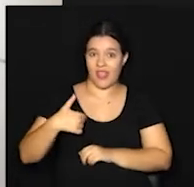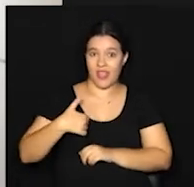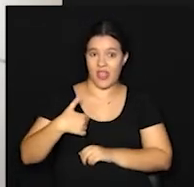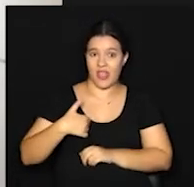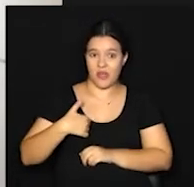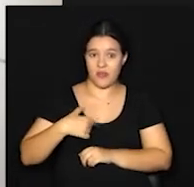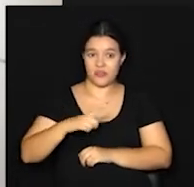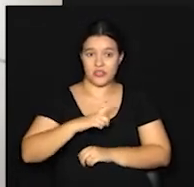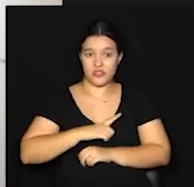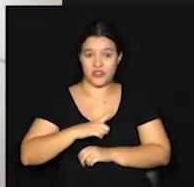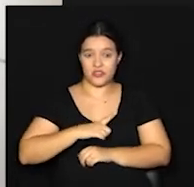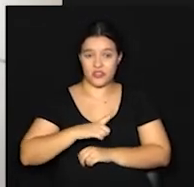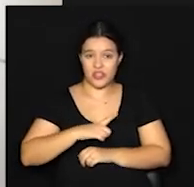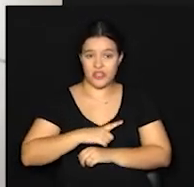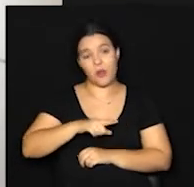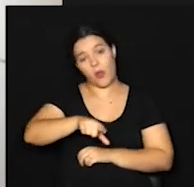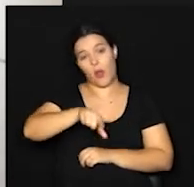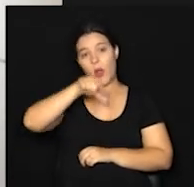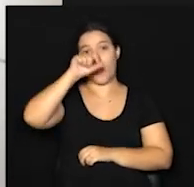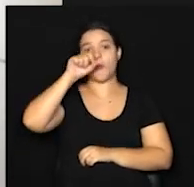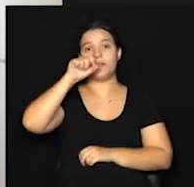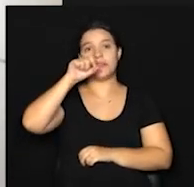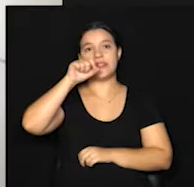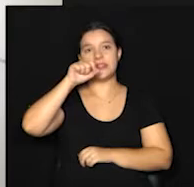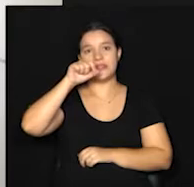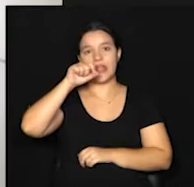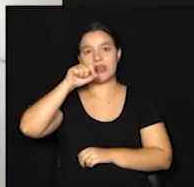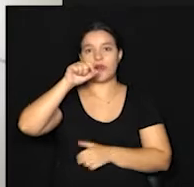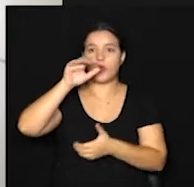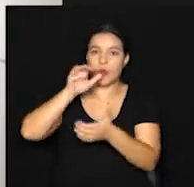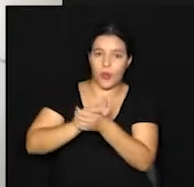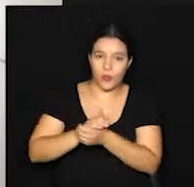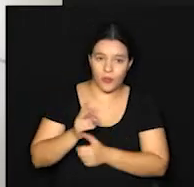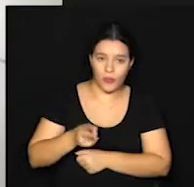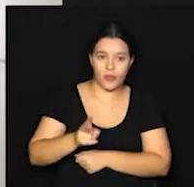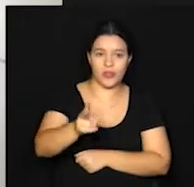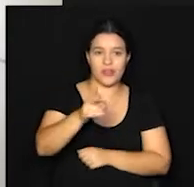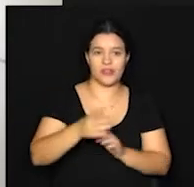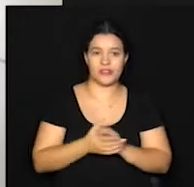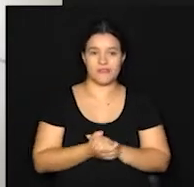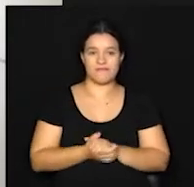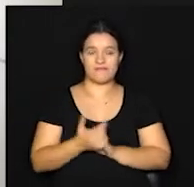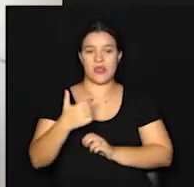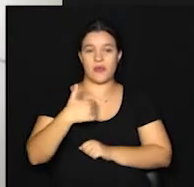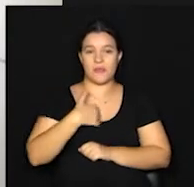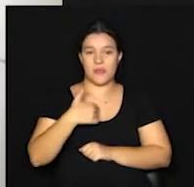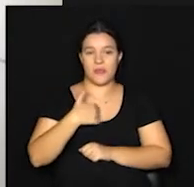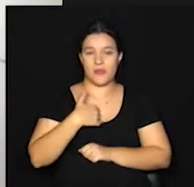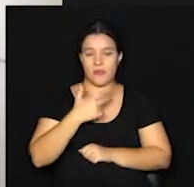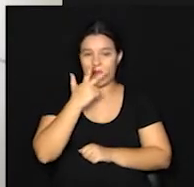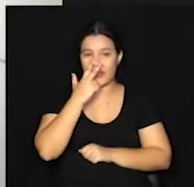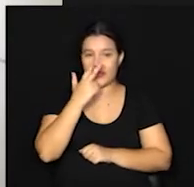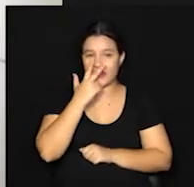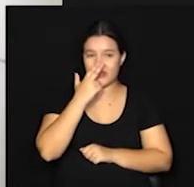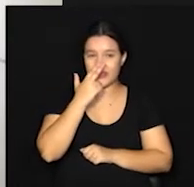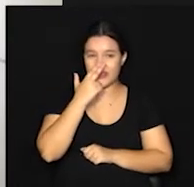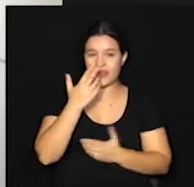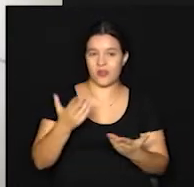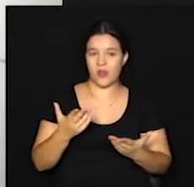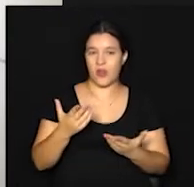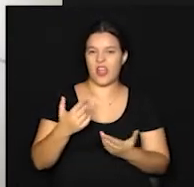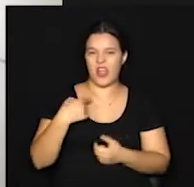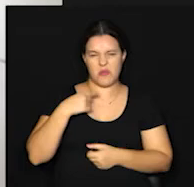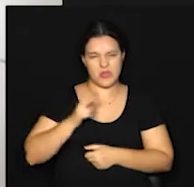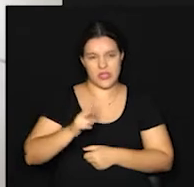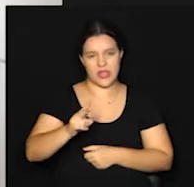a eleição de estar ou não naquela relação. Só que no meu caso, é o que eu falei, eu sempre falei que homem nenhum nunca colocaria a